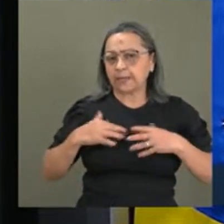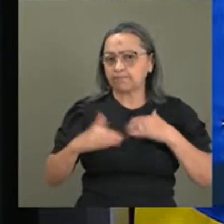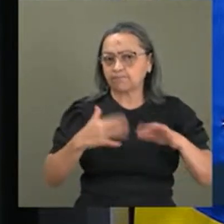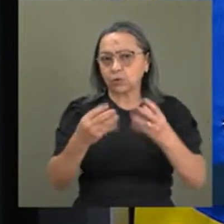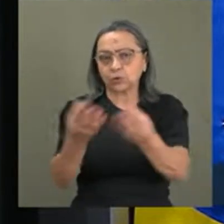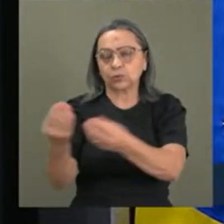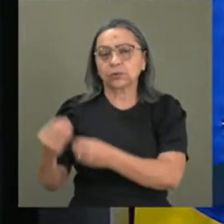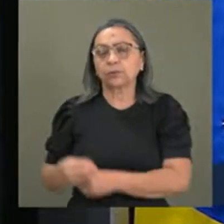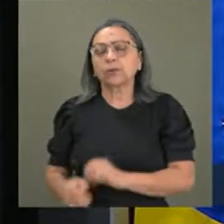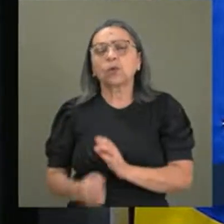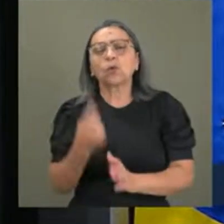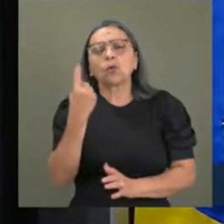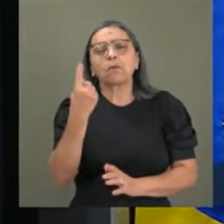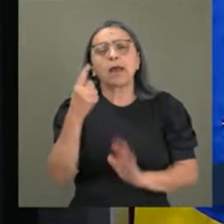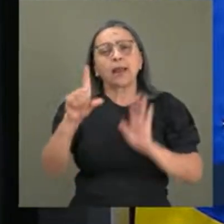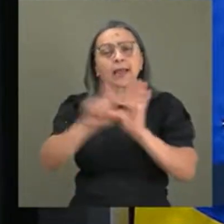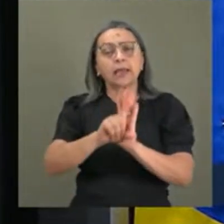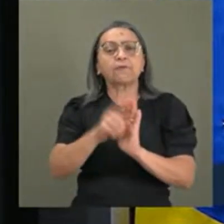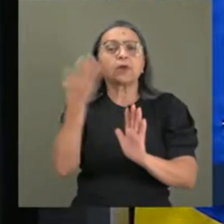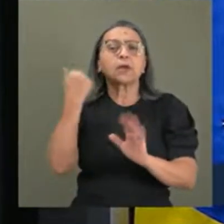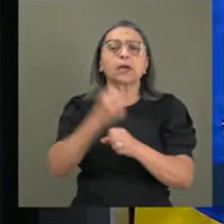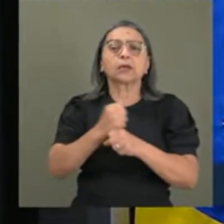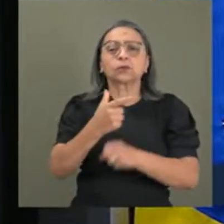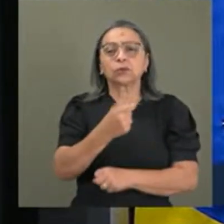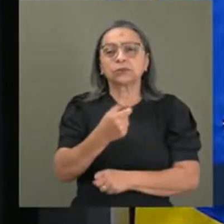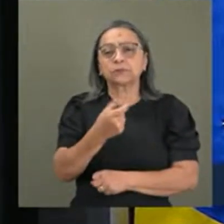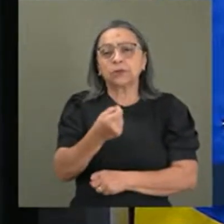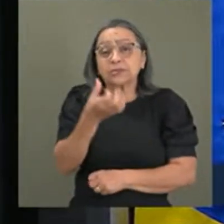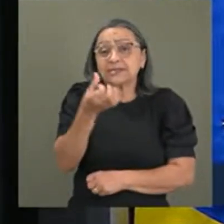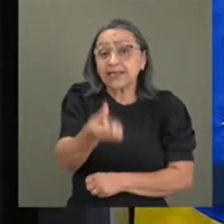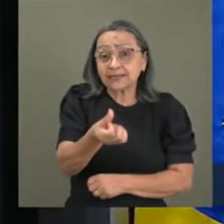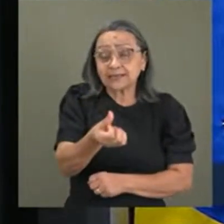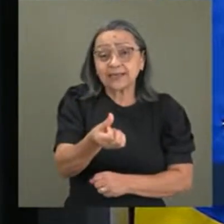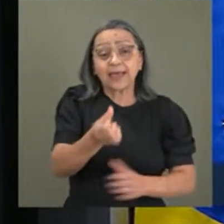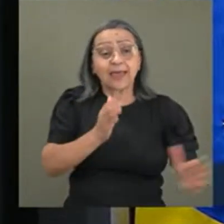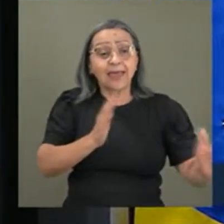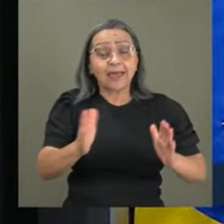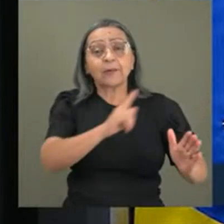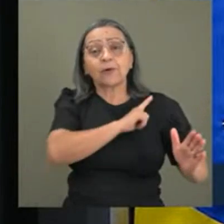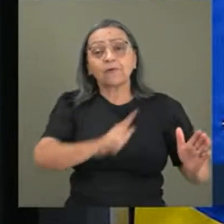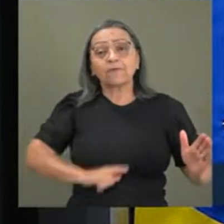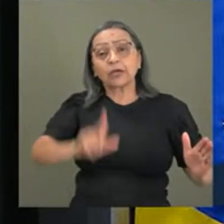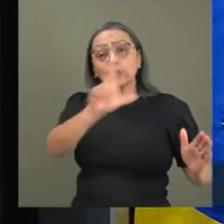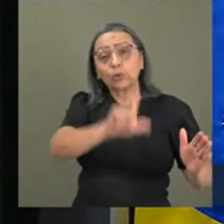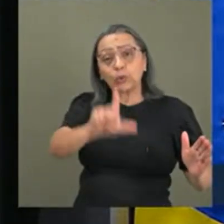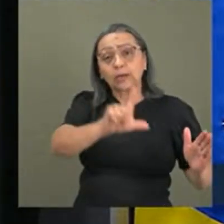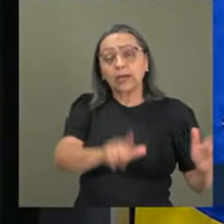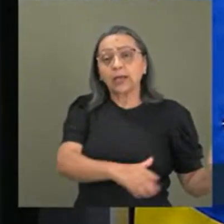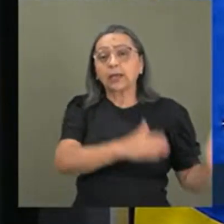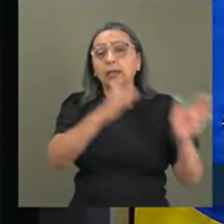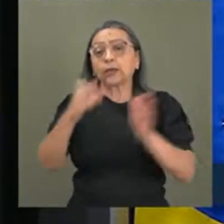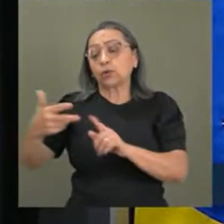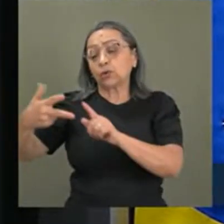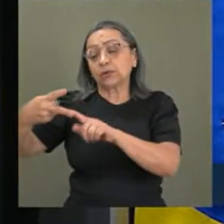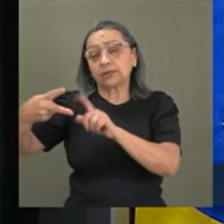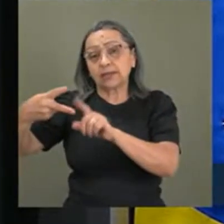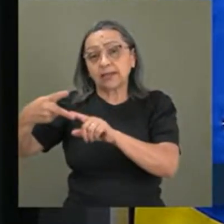Uma das leis foi em 2006, no governo Lula, e outra